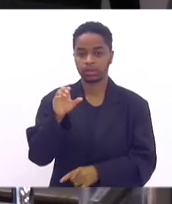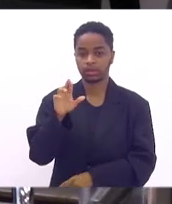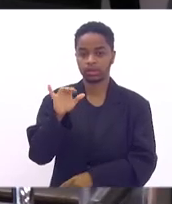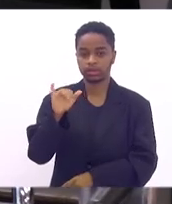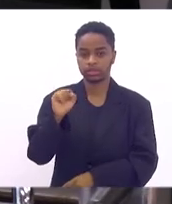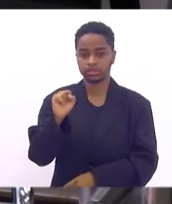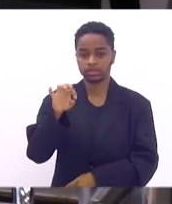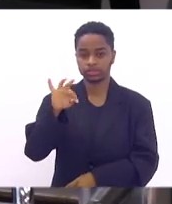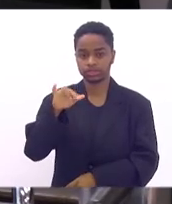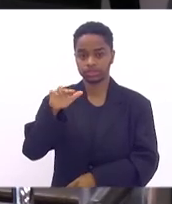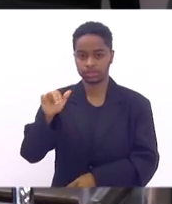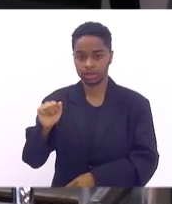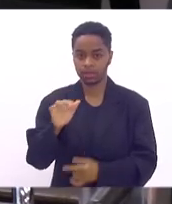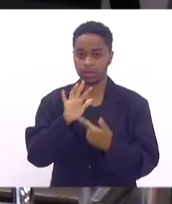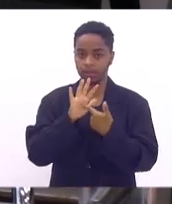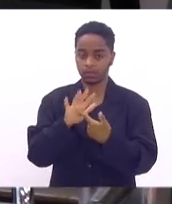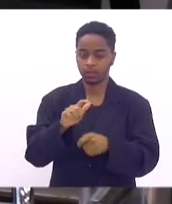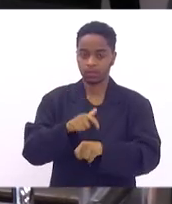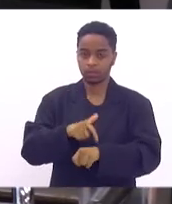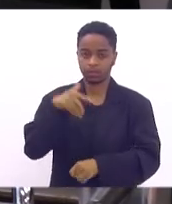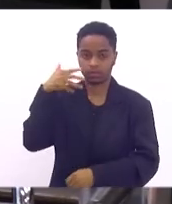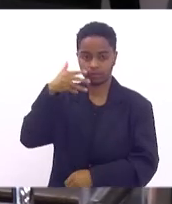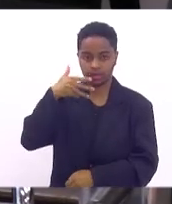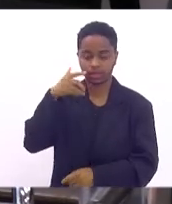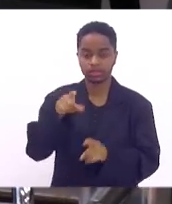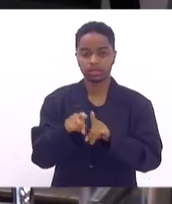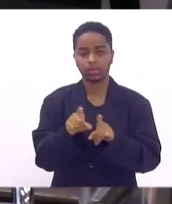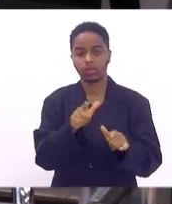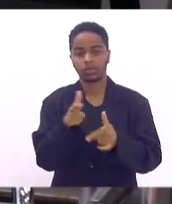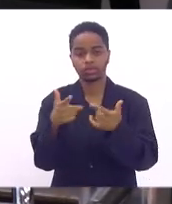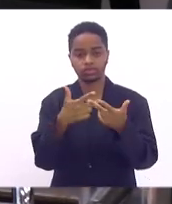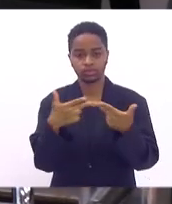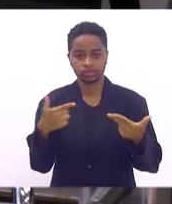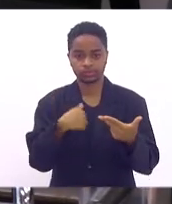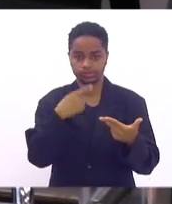apresentaram em suas falas e todos os outros danos que eu também mencionei.